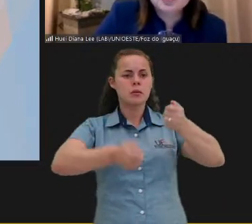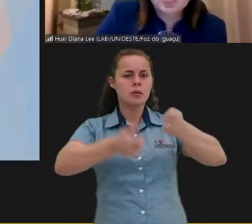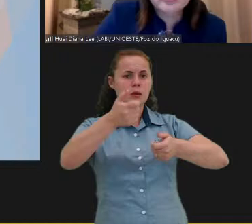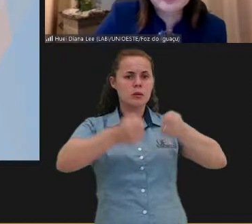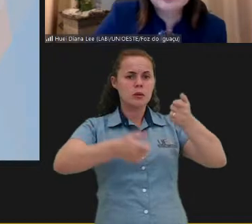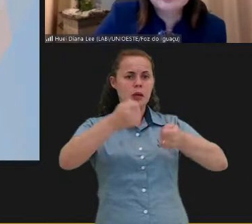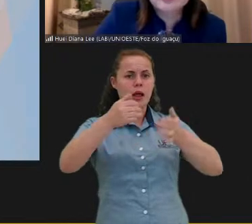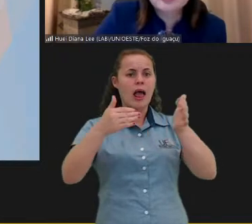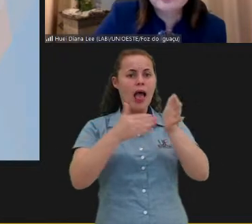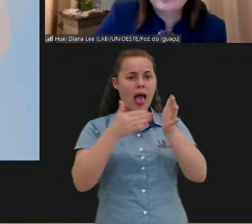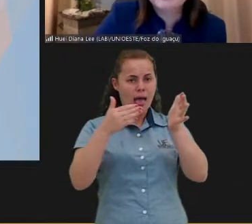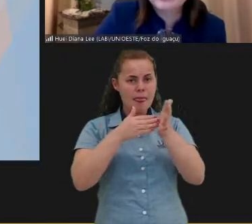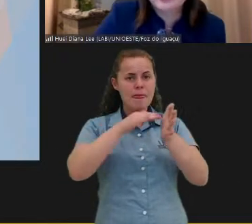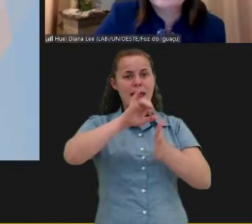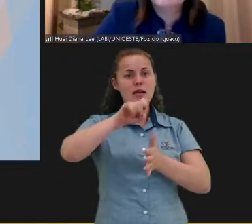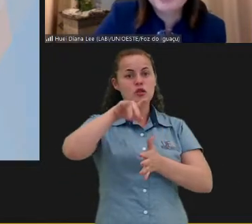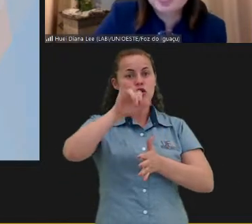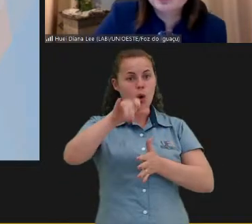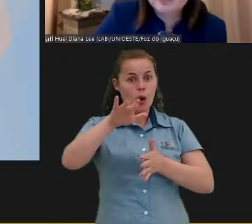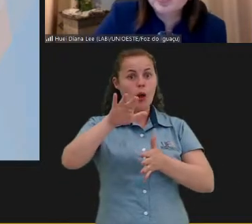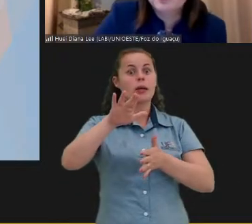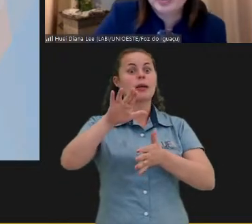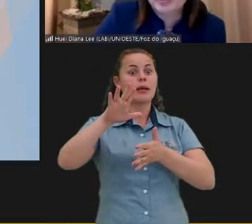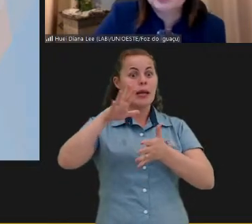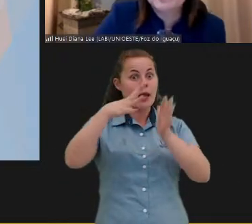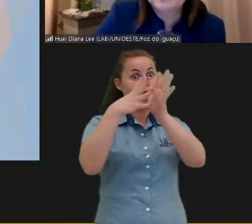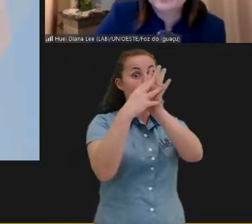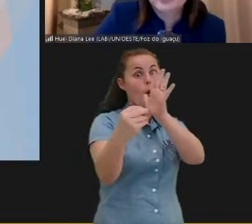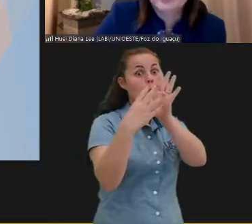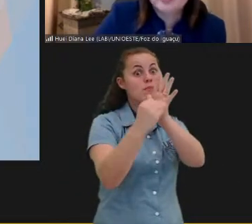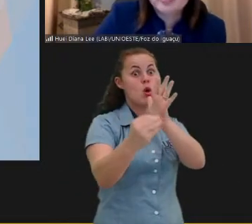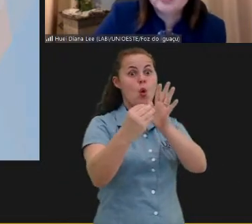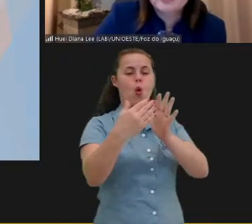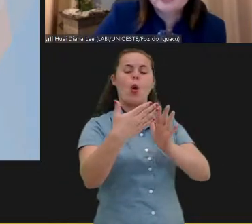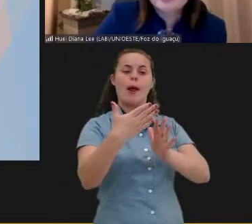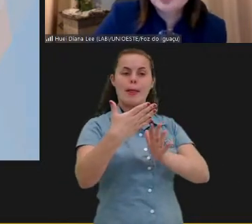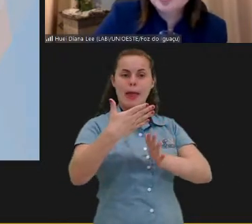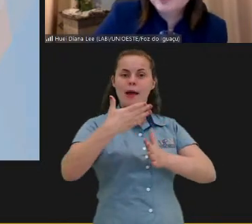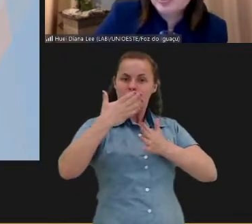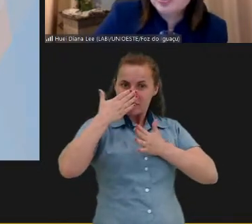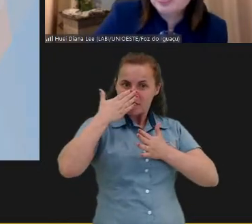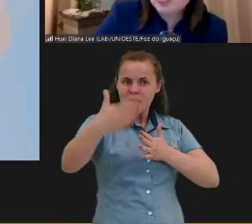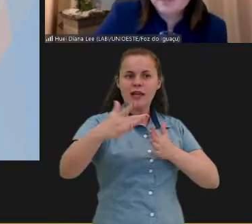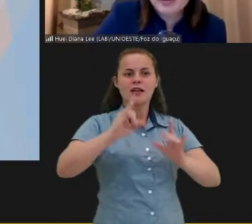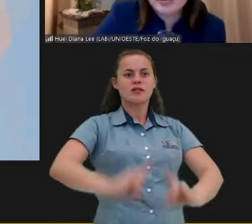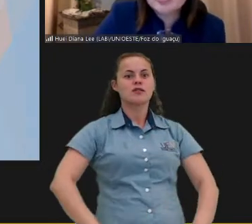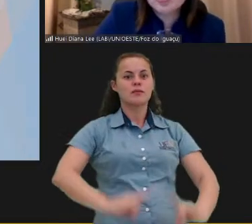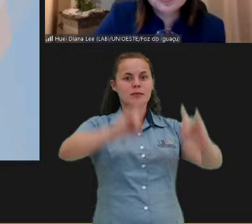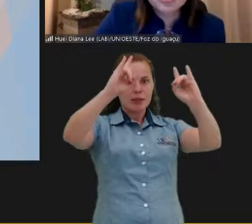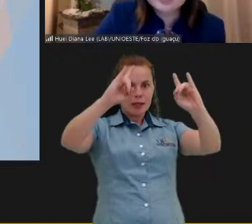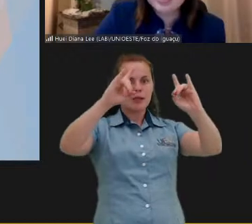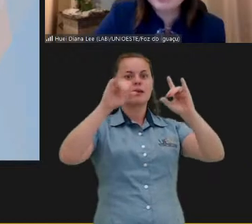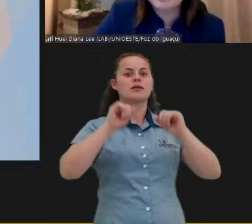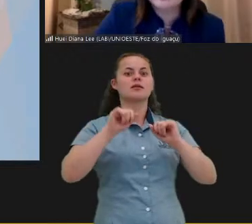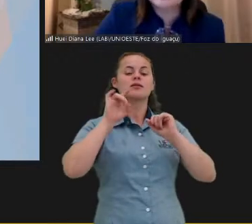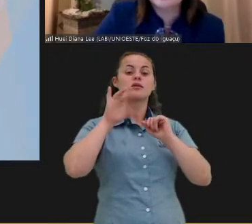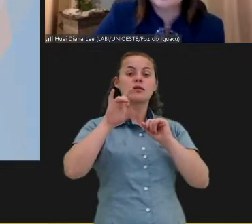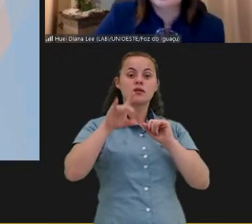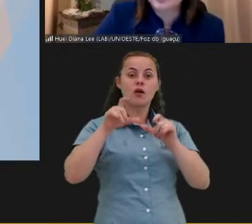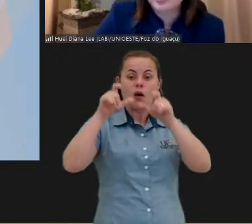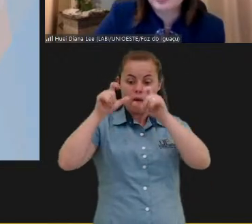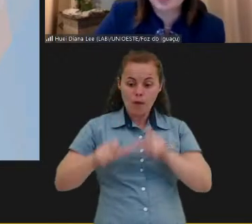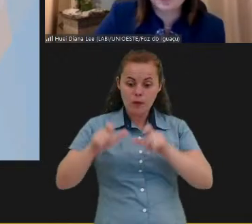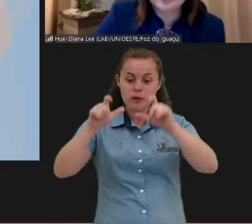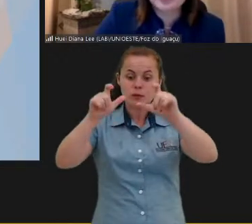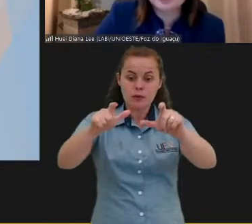até o jockey eles conseguiram mapear na frente do meu prédio. E que os peixes só aparecem onde eles devem aparecer,